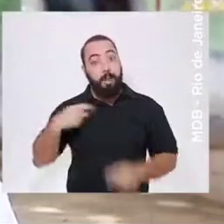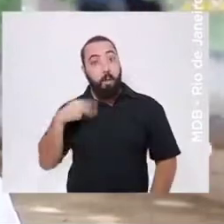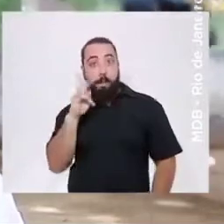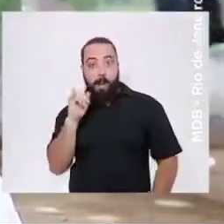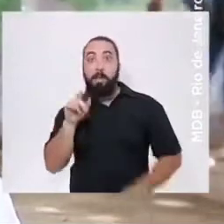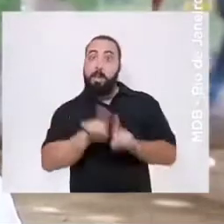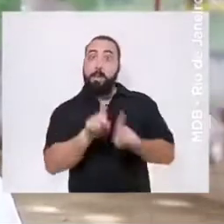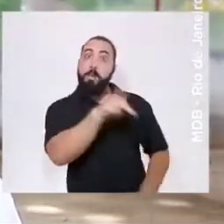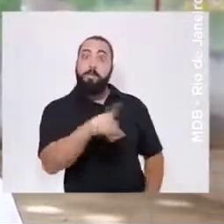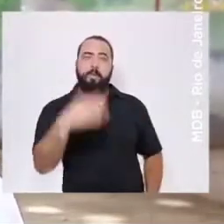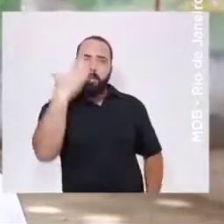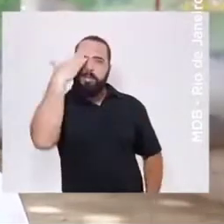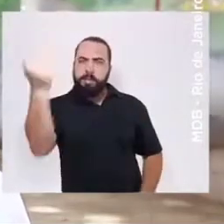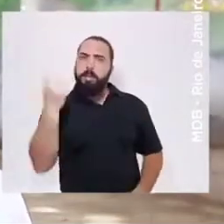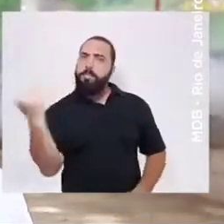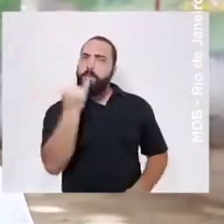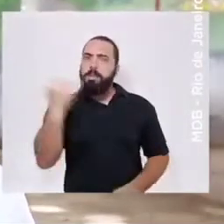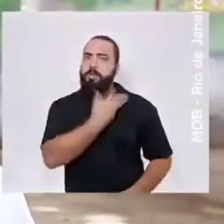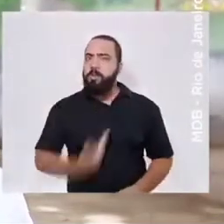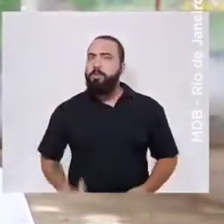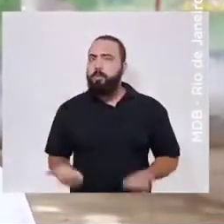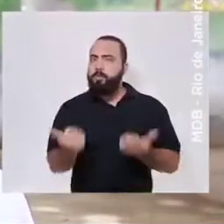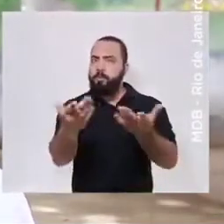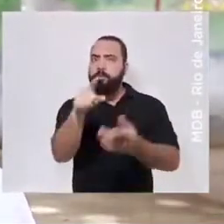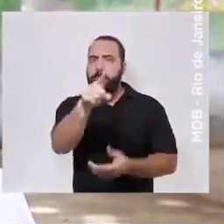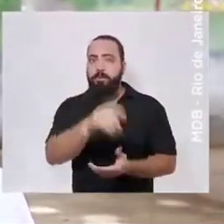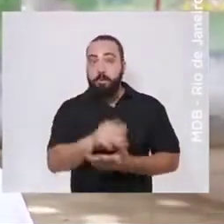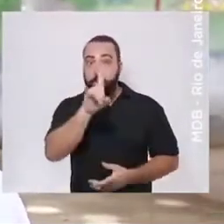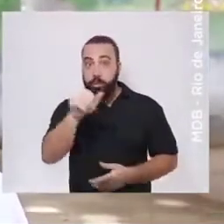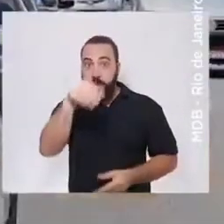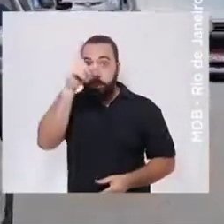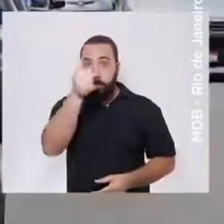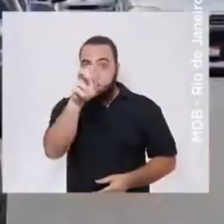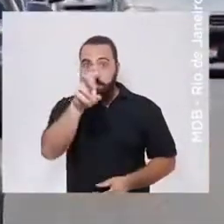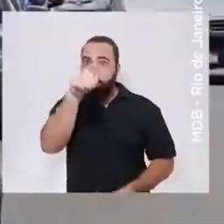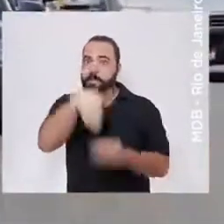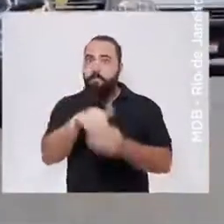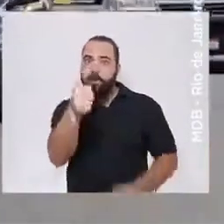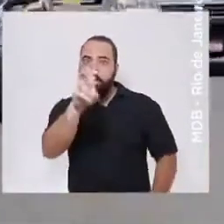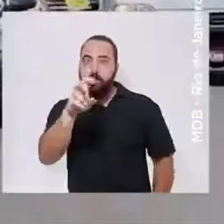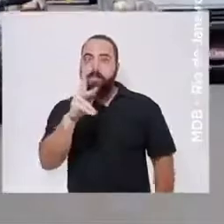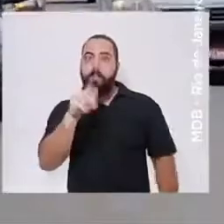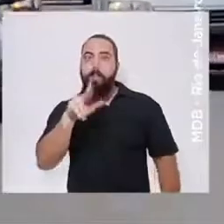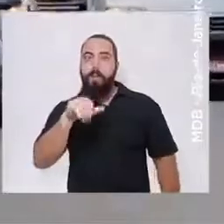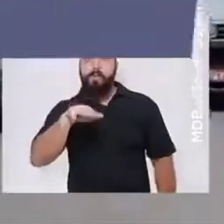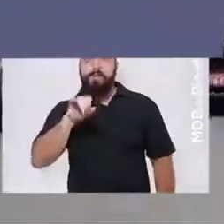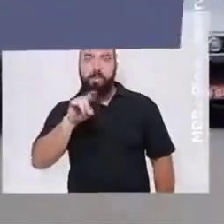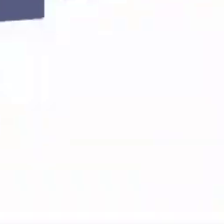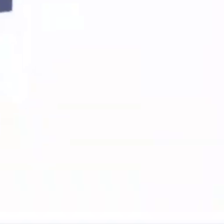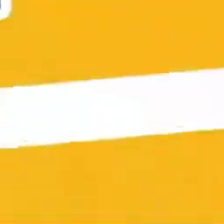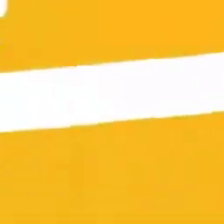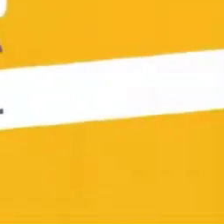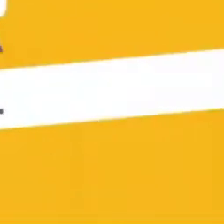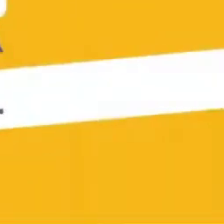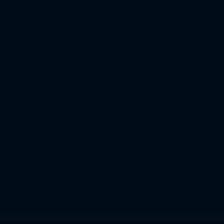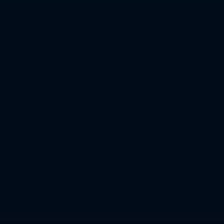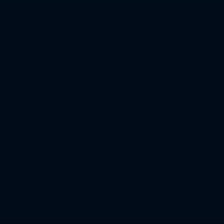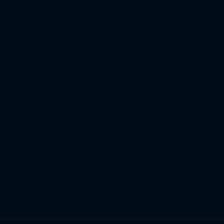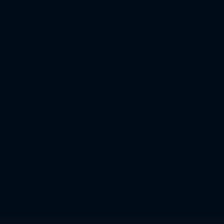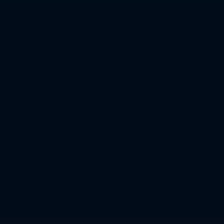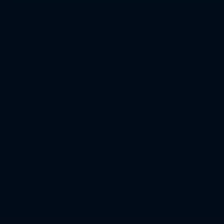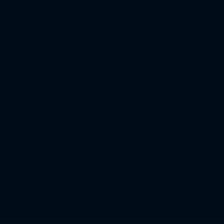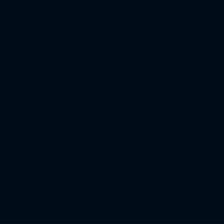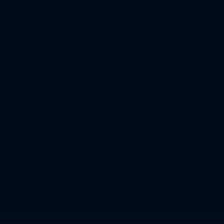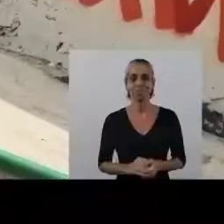de um governo para você. No dia 15, vote 15, Paulo Messina. É o número 15!